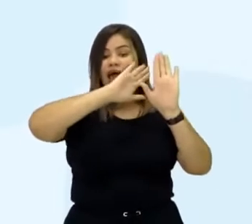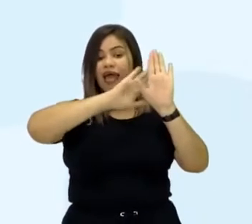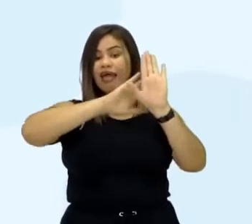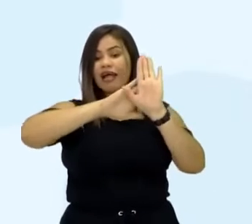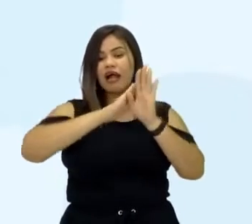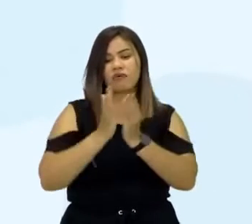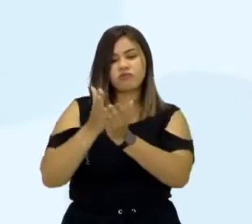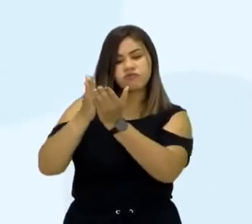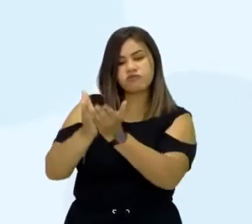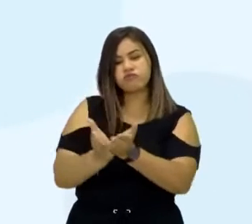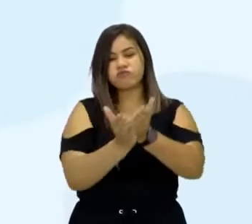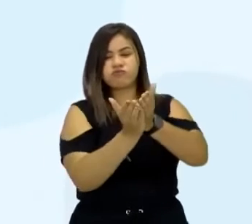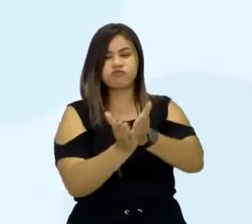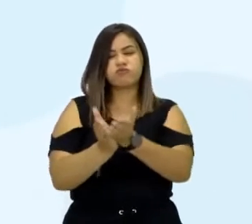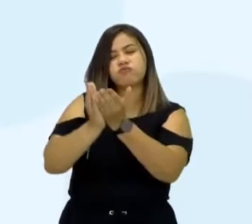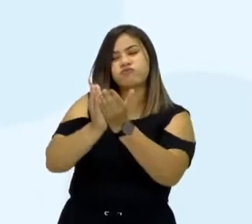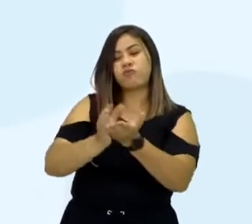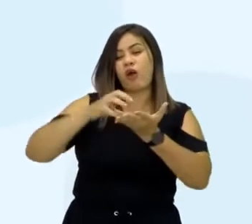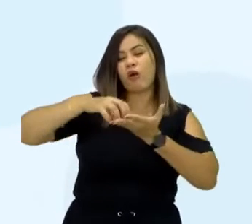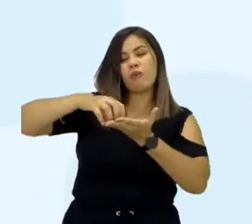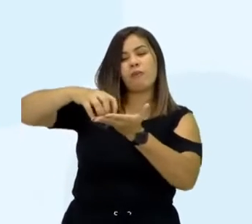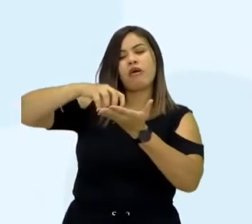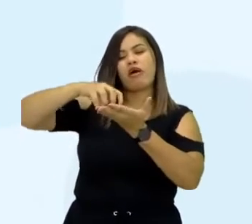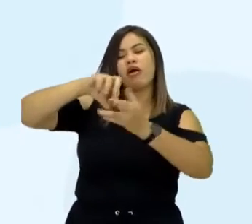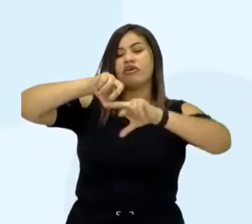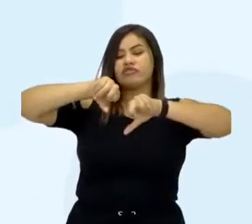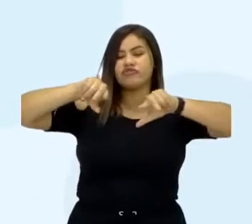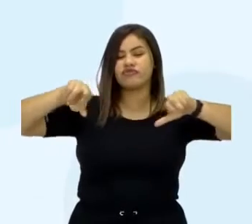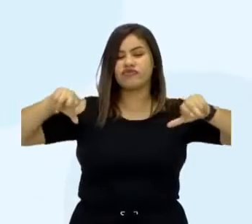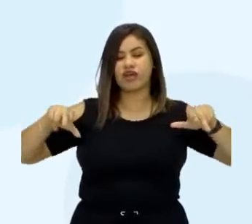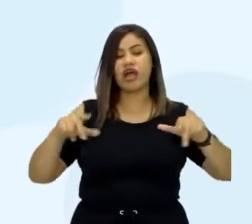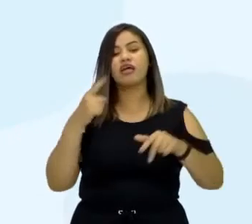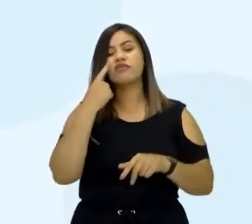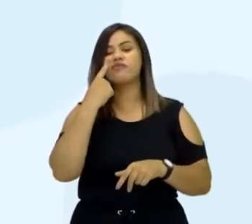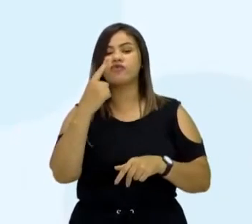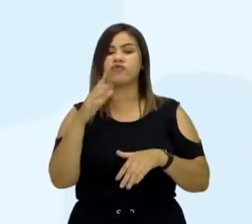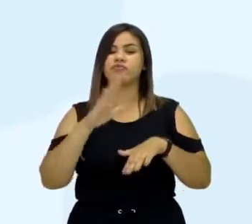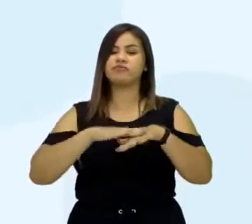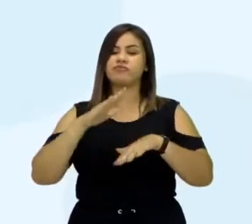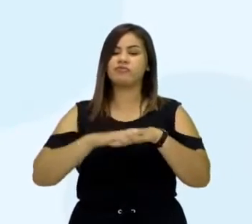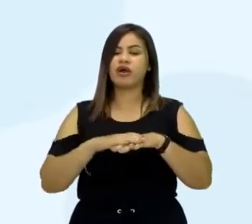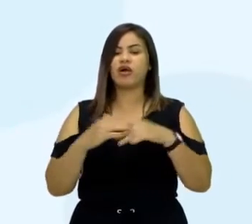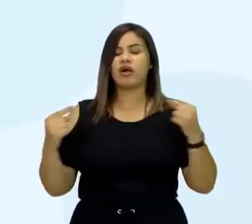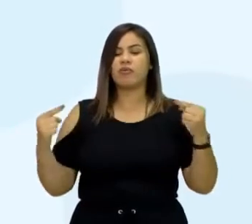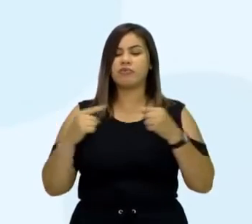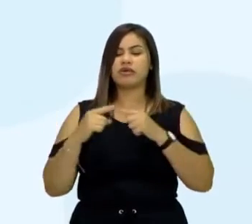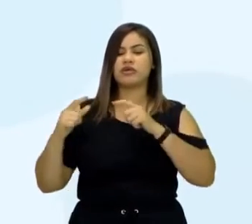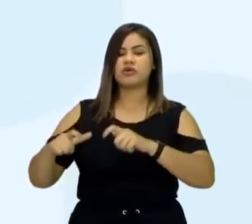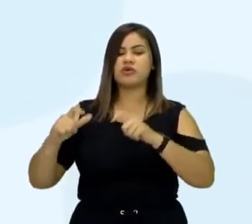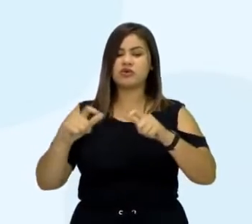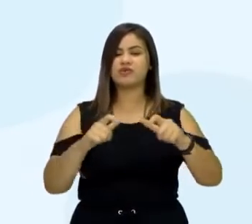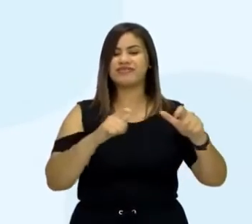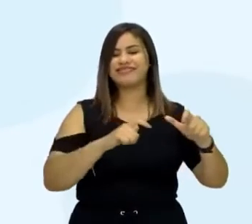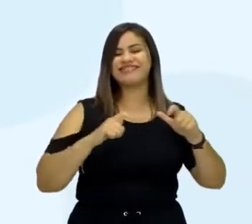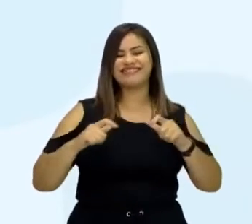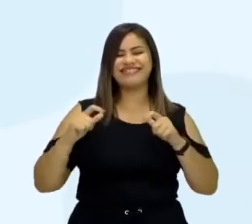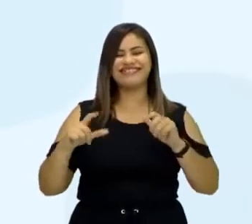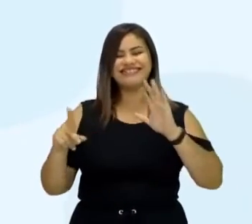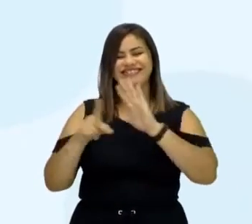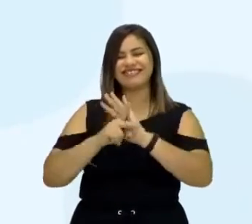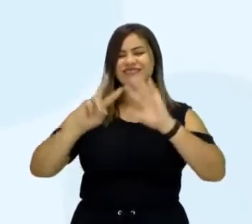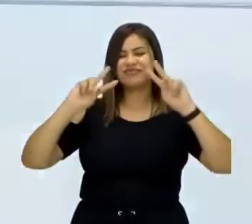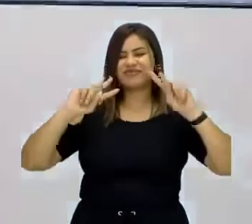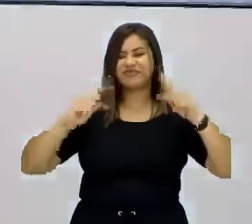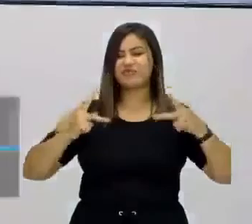de transporte. Então veja como, né, as características de ocupação, né, do espaço aqui do ser humano